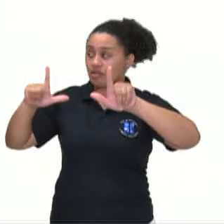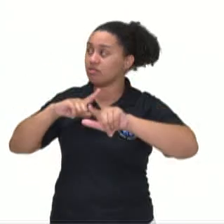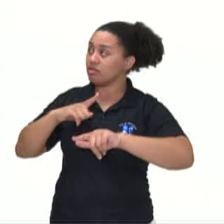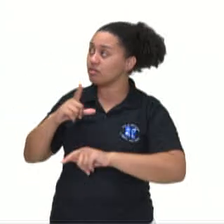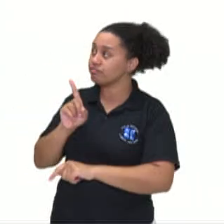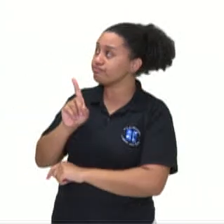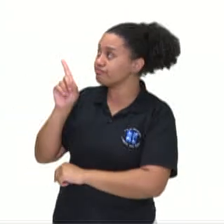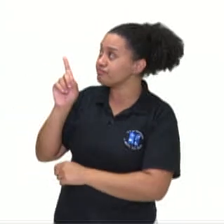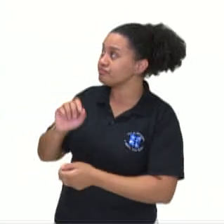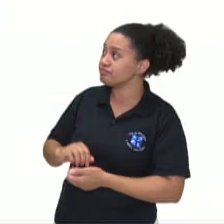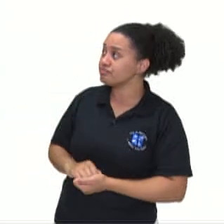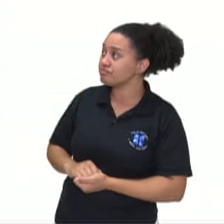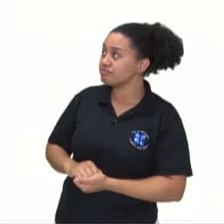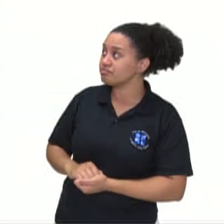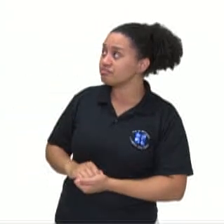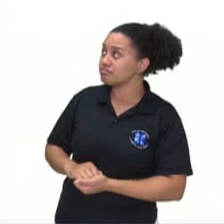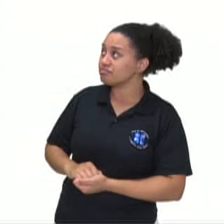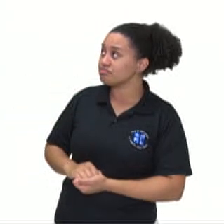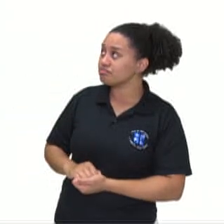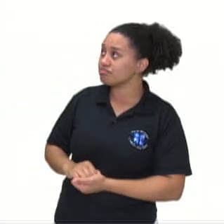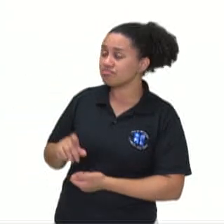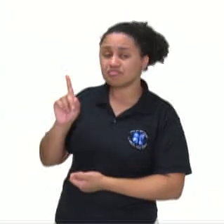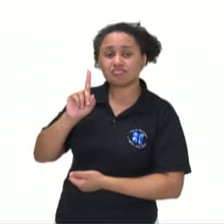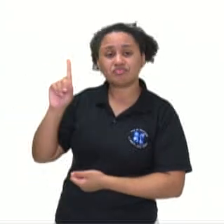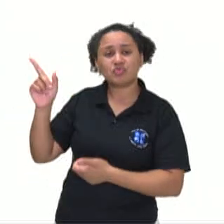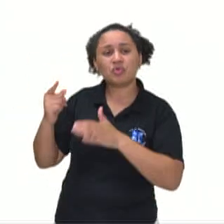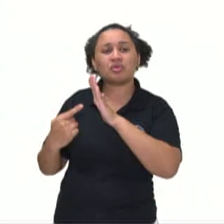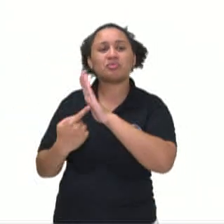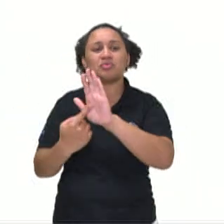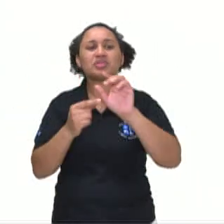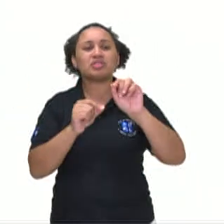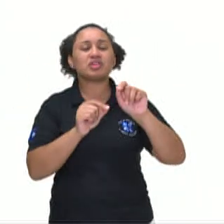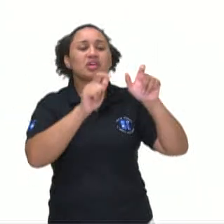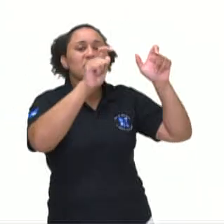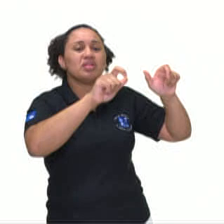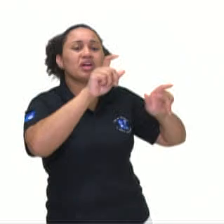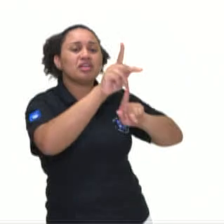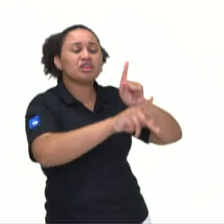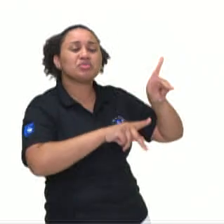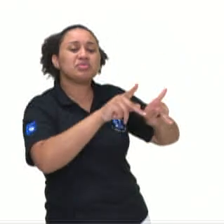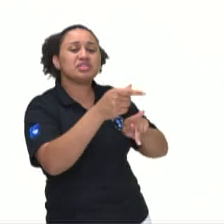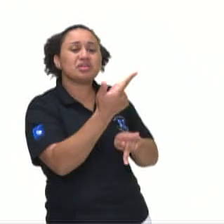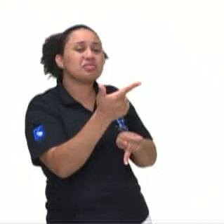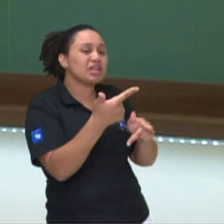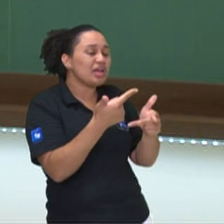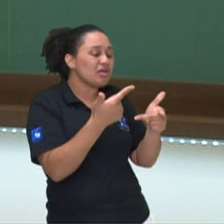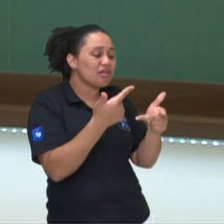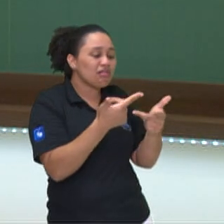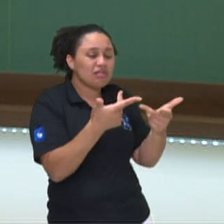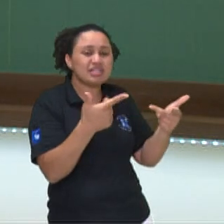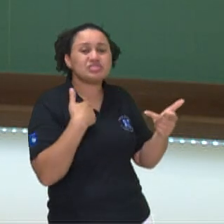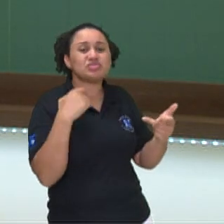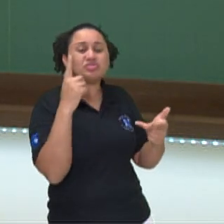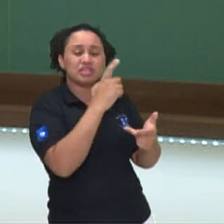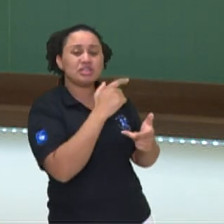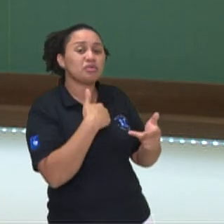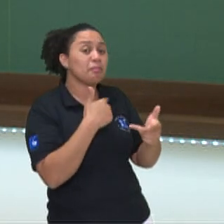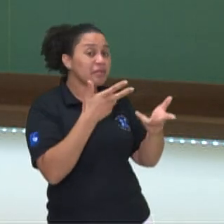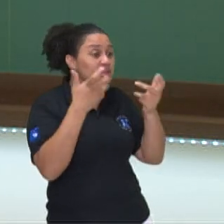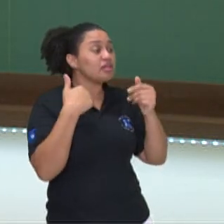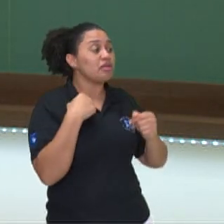direito da sua tela é justamente de uma área onde a população não dispõe das condições mínimas necessárias